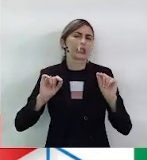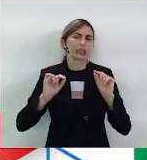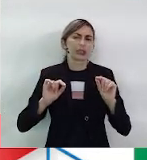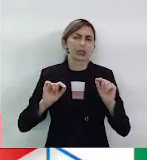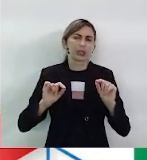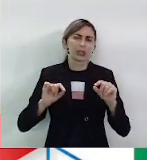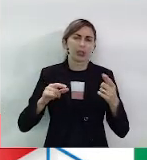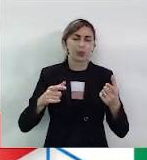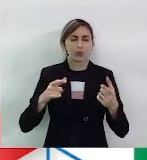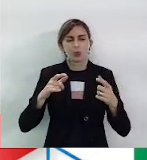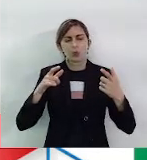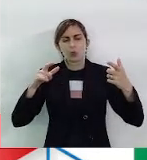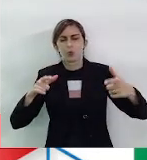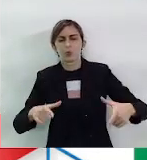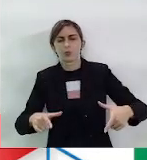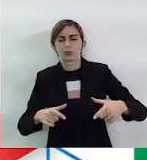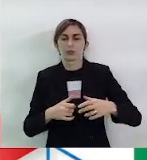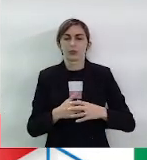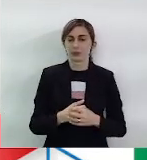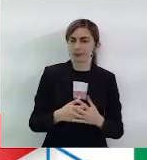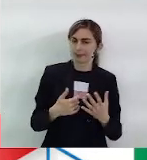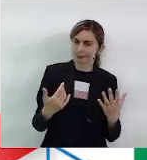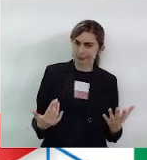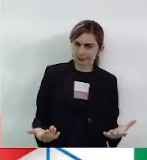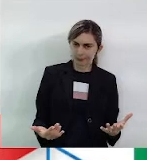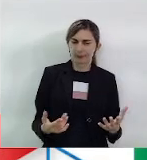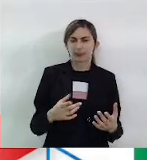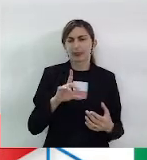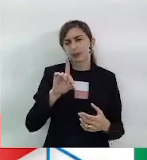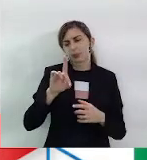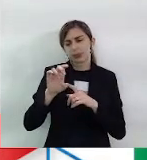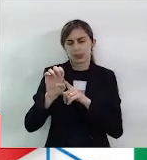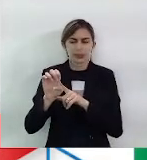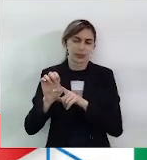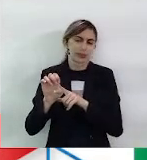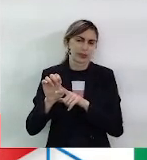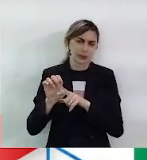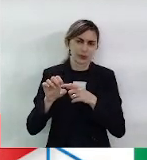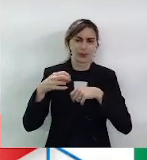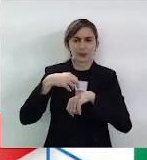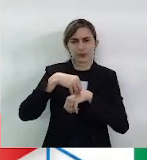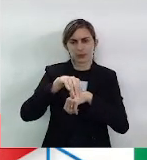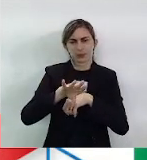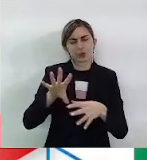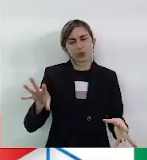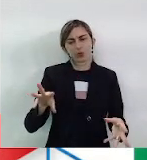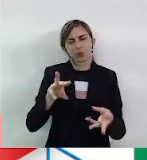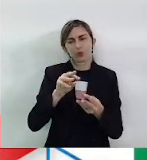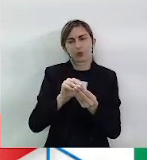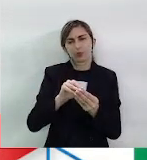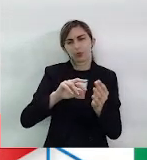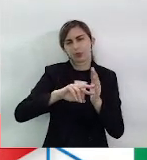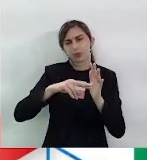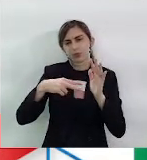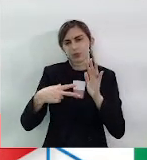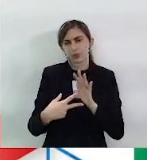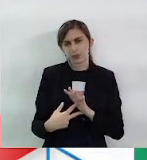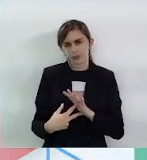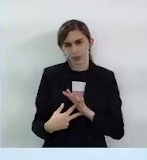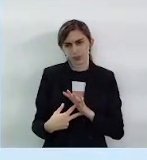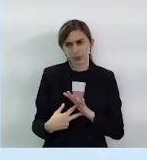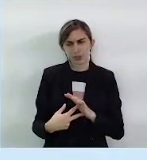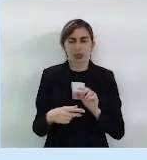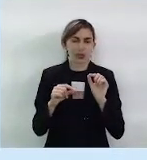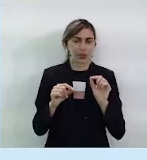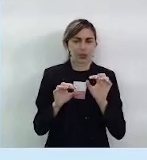Ou longe de onde, né? Nesse caso, de, aí vai trazer esse complemento de sentido para a gente.